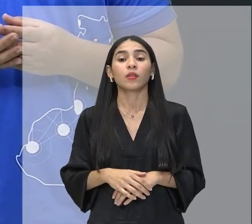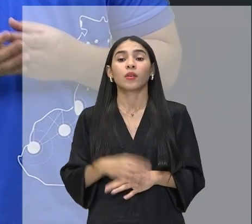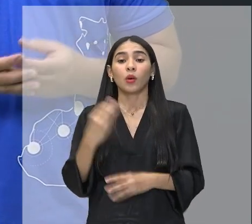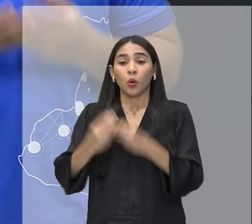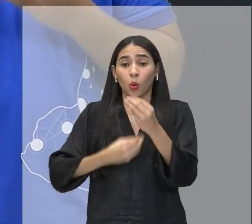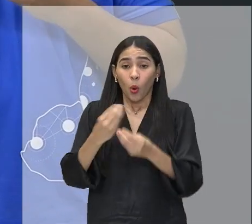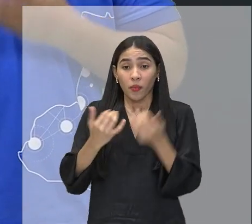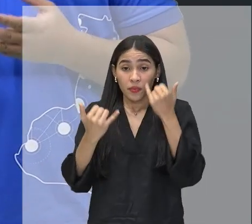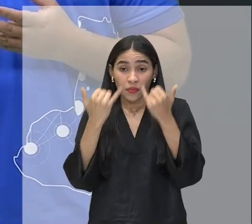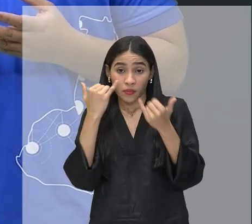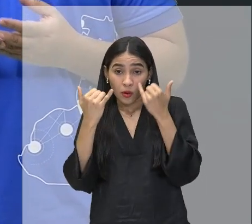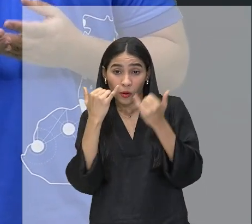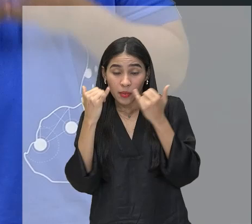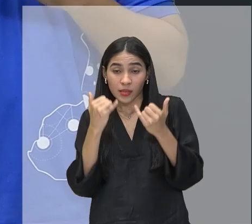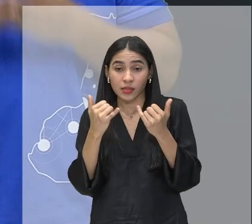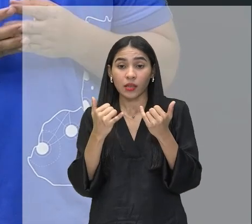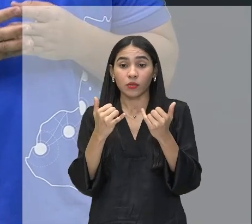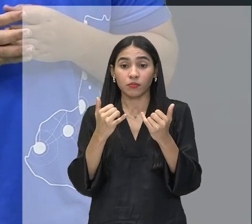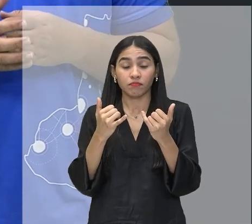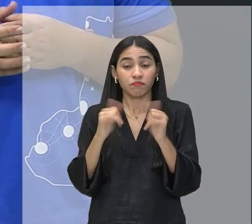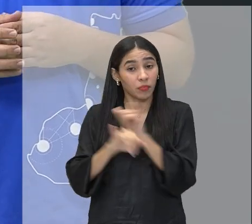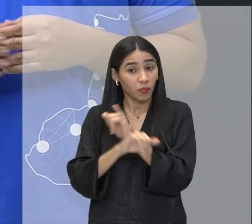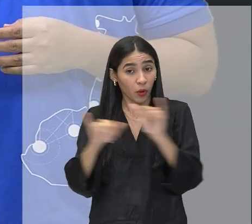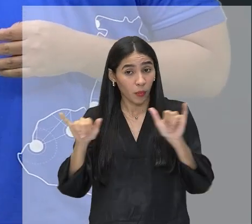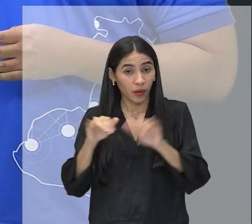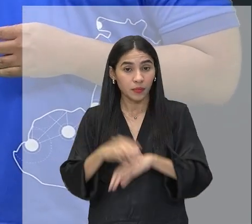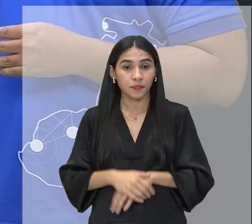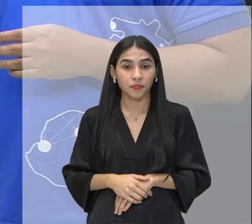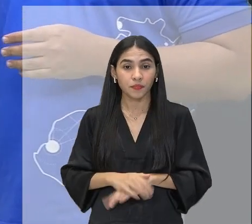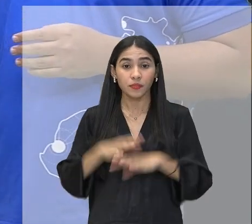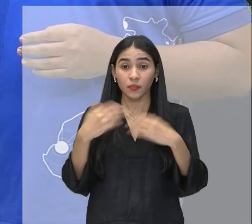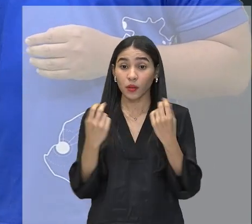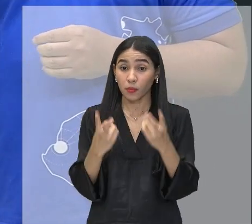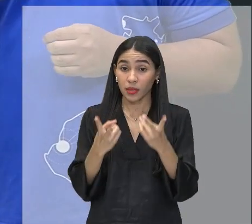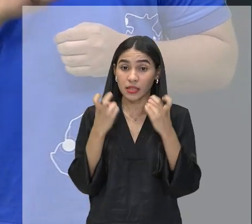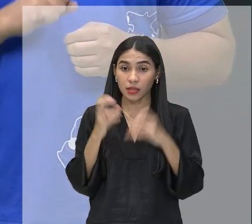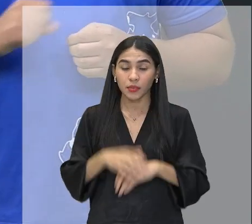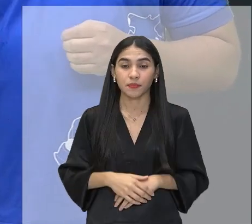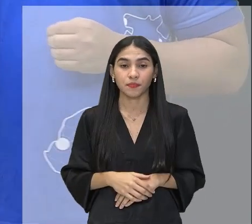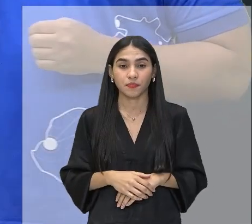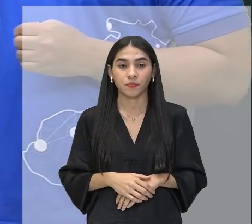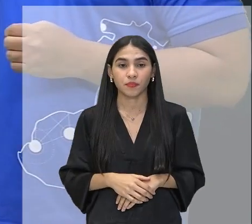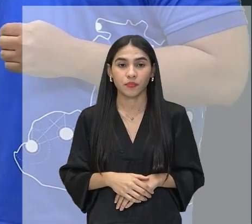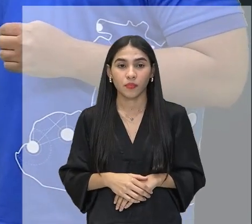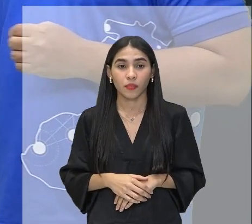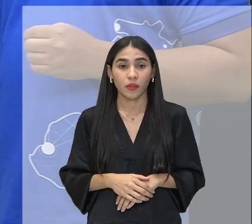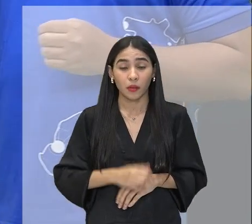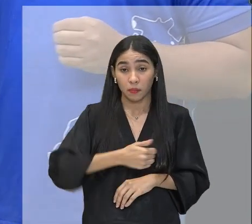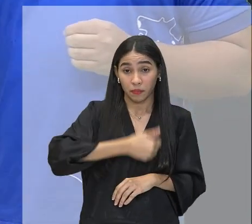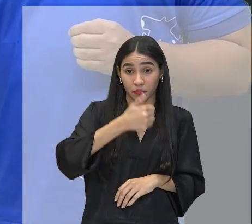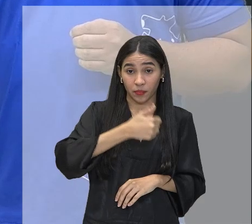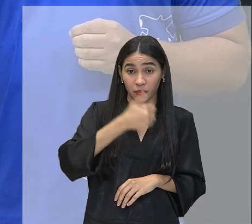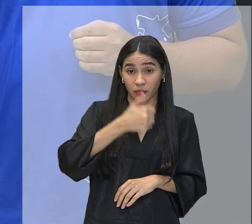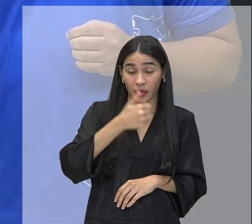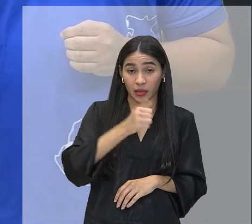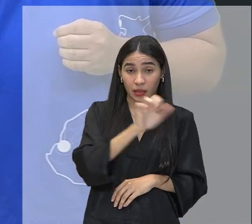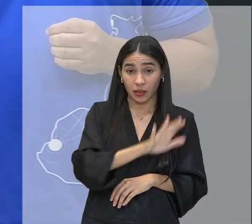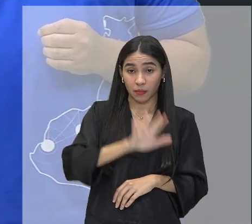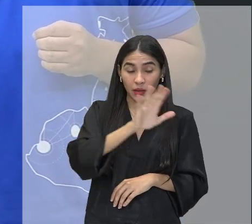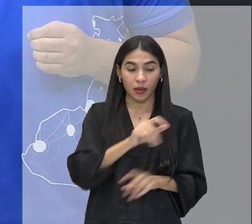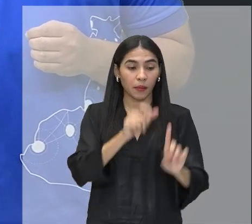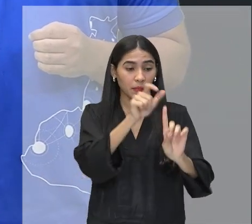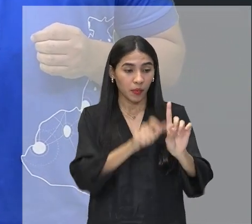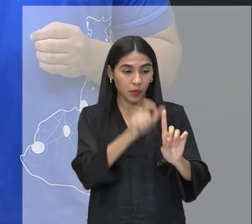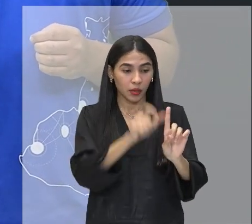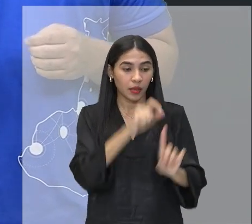essa informação é passada, ok? Então, observem aqui, pessoal. No primeiro momento, a nossa personagem,